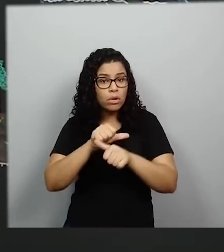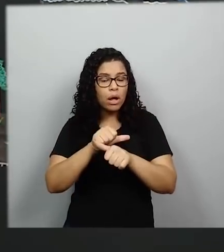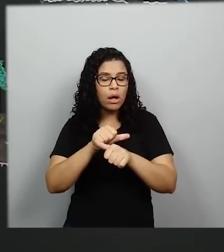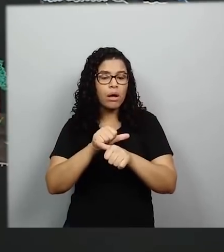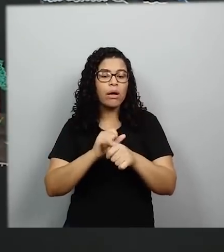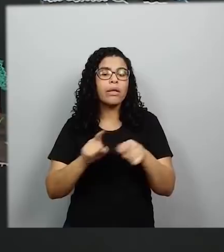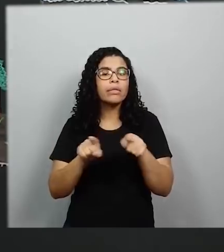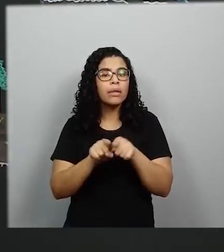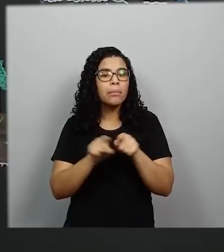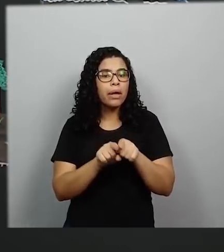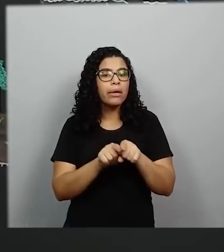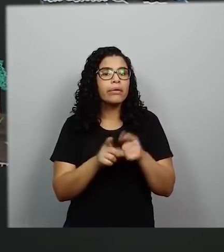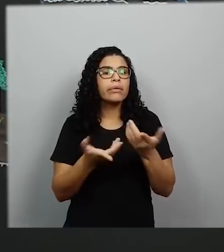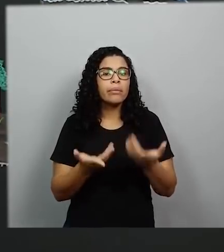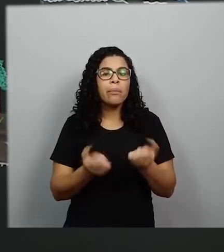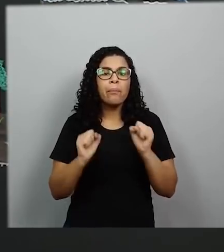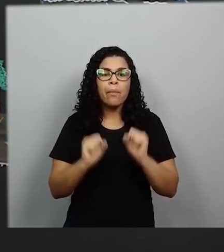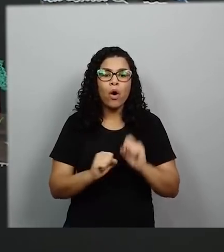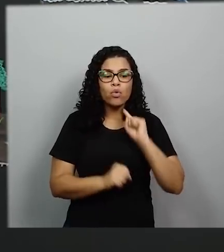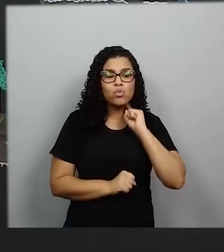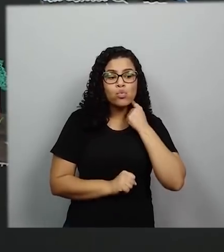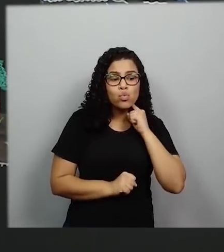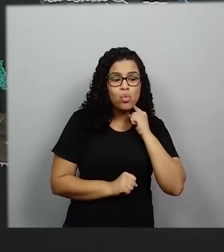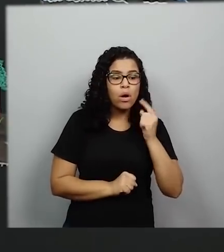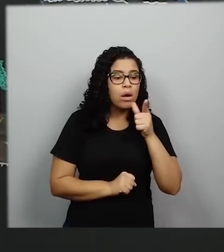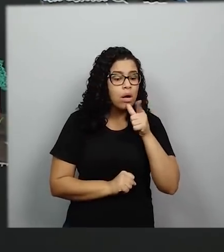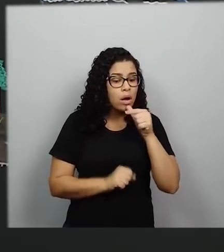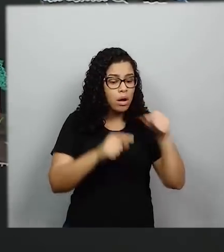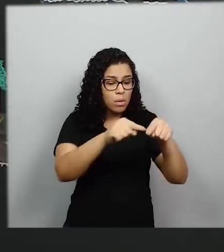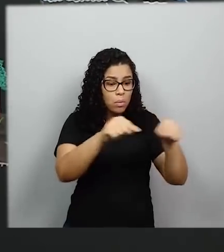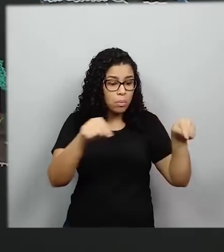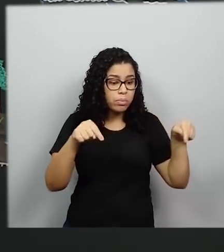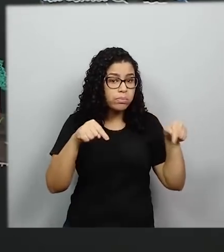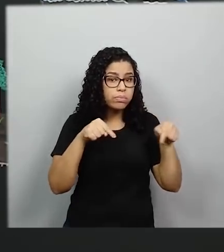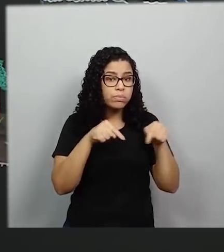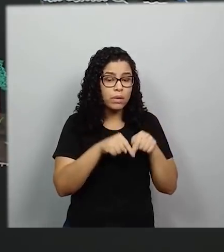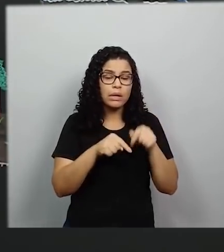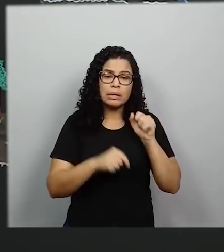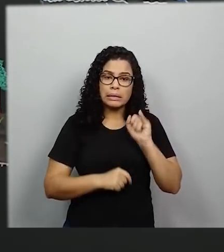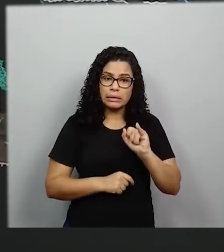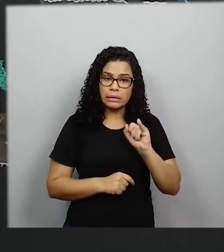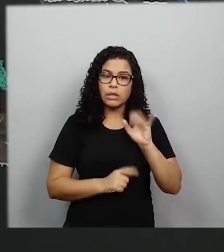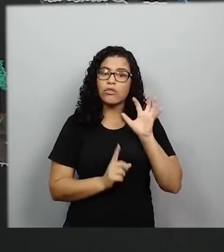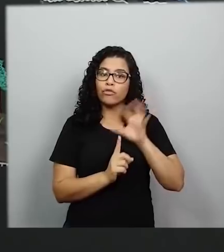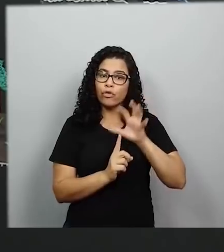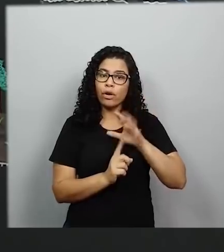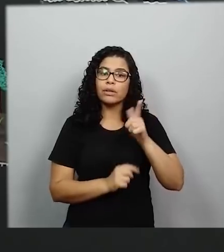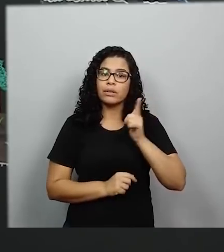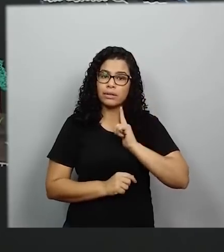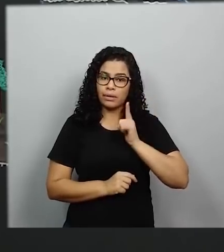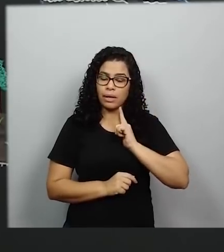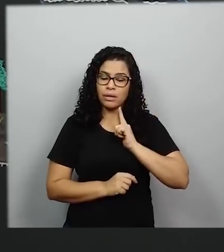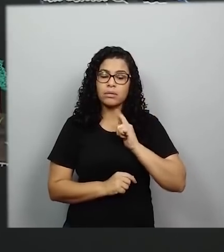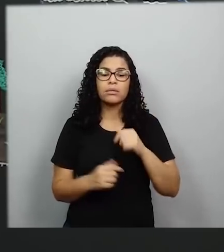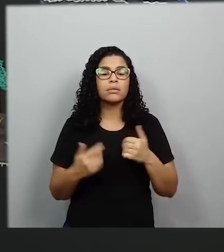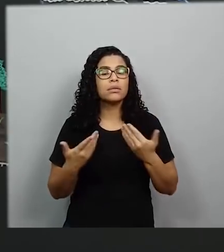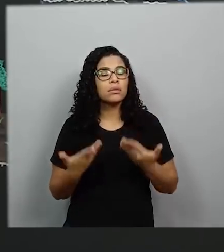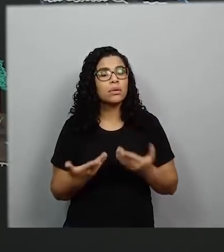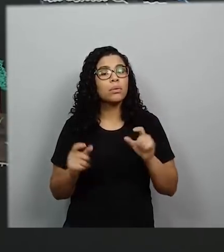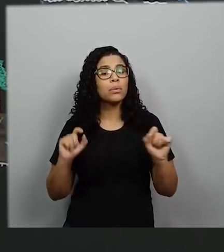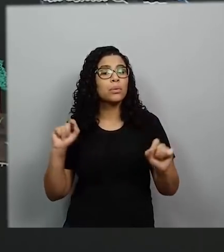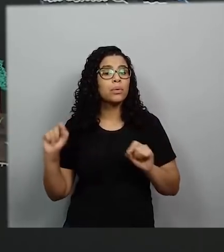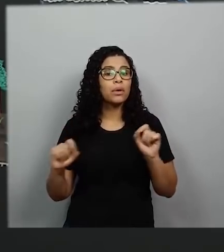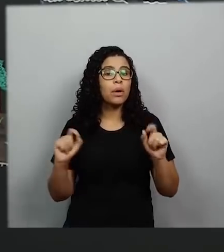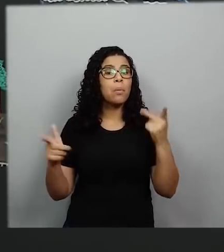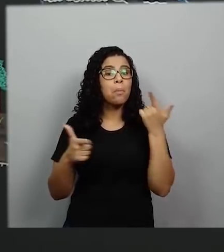ou acabar com esses lagos. Se eu tenho toda uma influência nos cursos de água doce, eu vou então ter uma